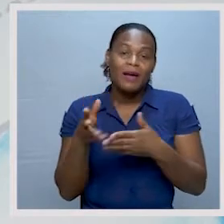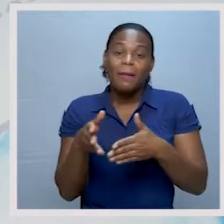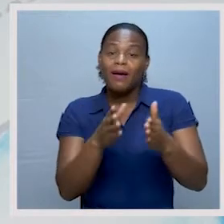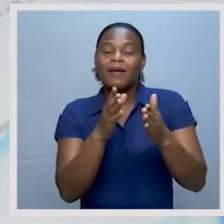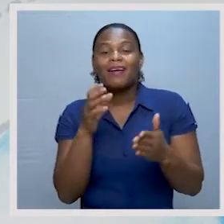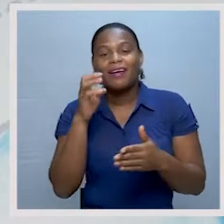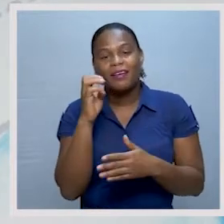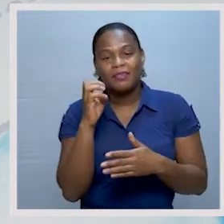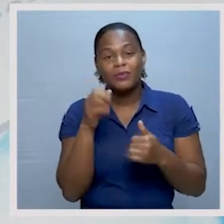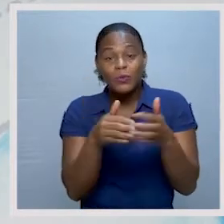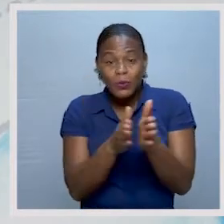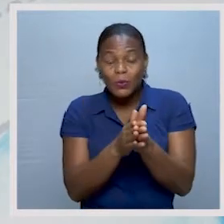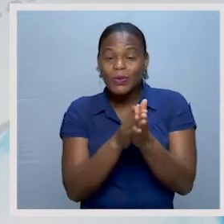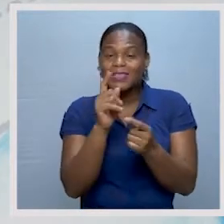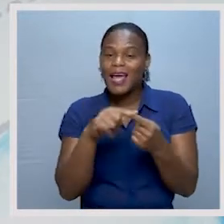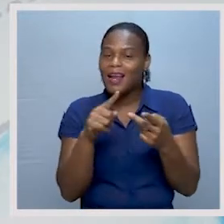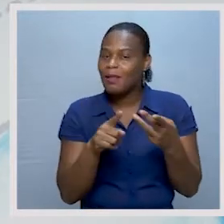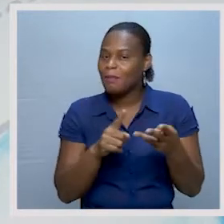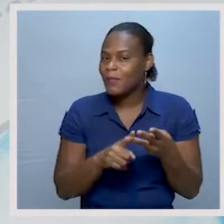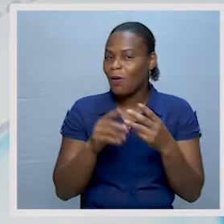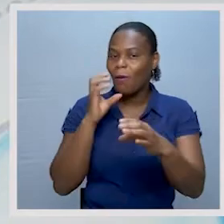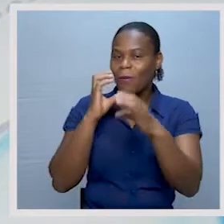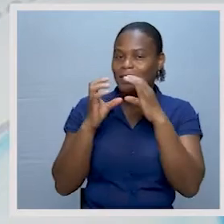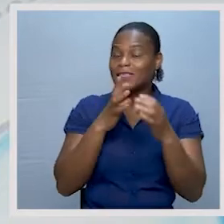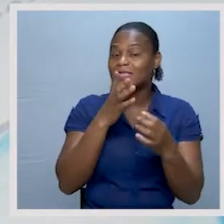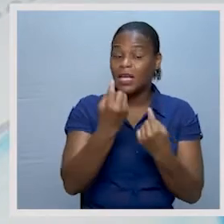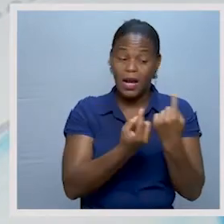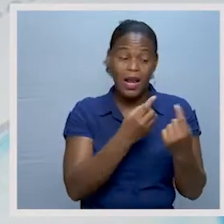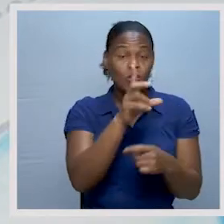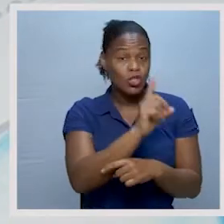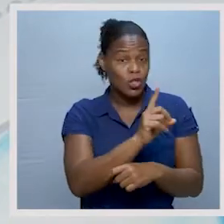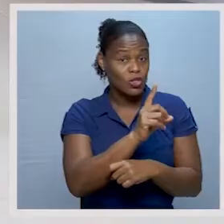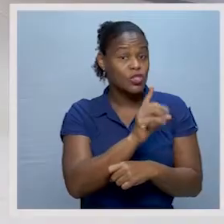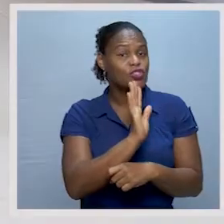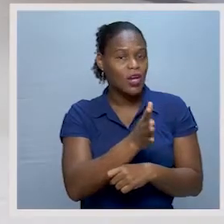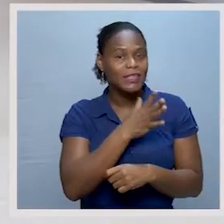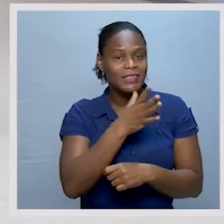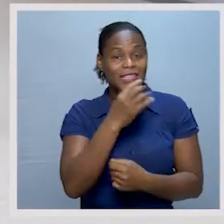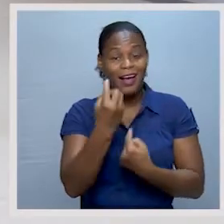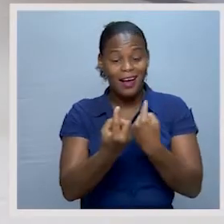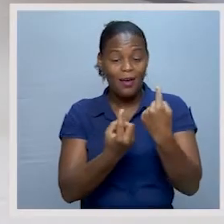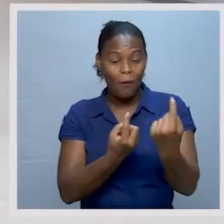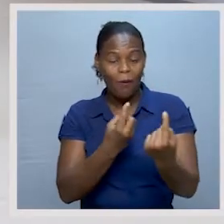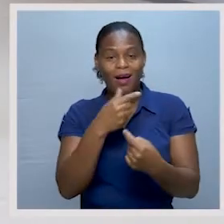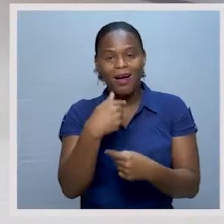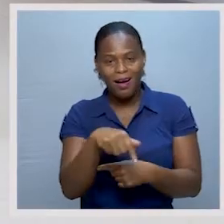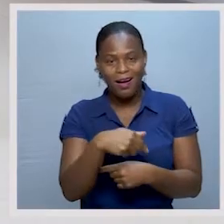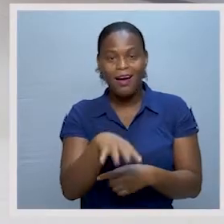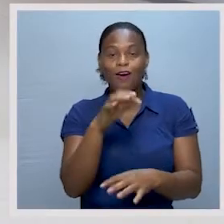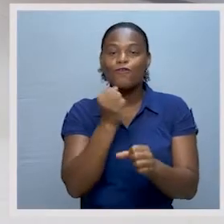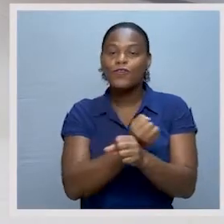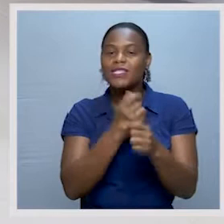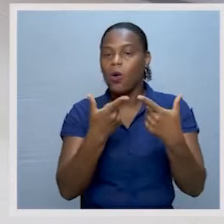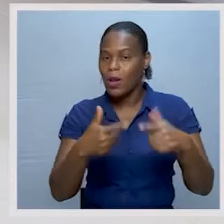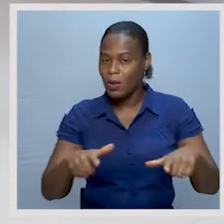da comunicação nós temos em cada um, já referi 6, em cada um nós temos um elemento, ou seja,